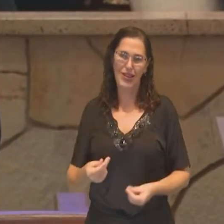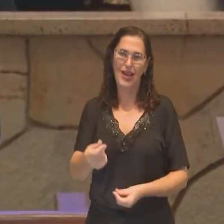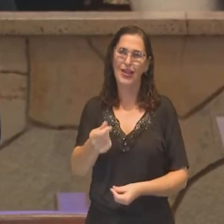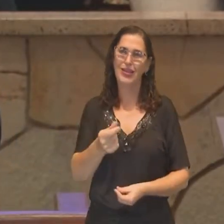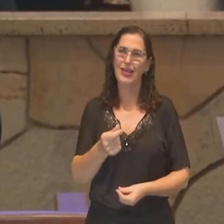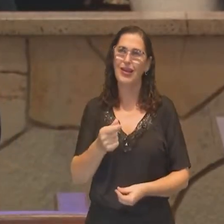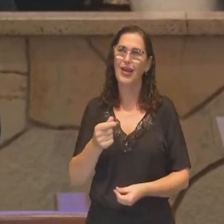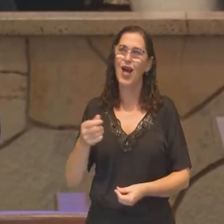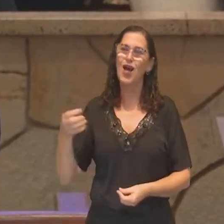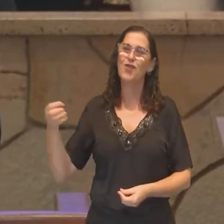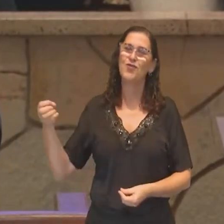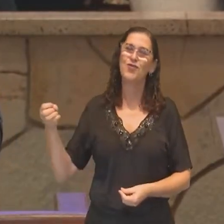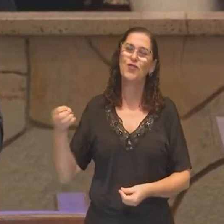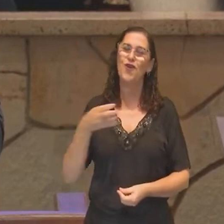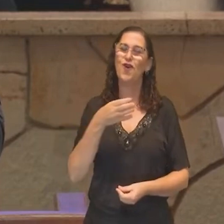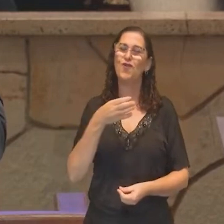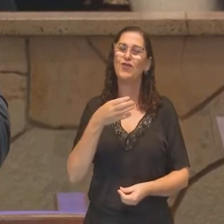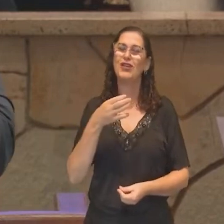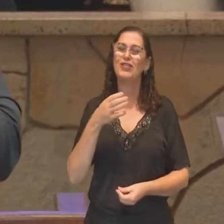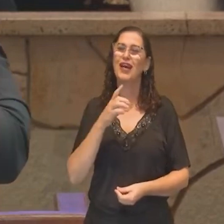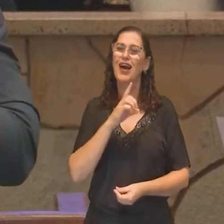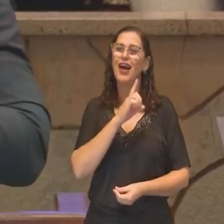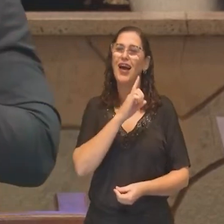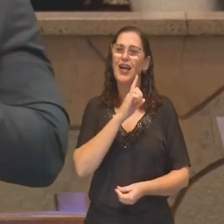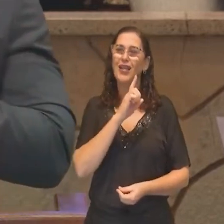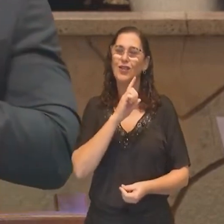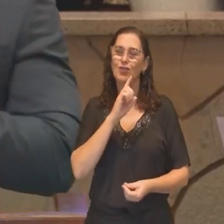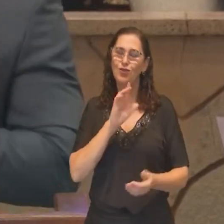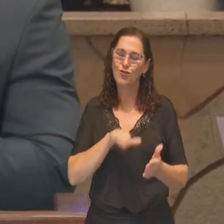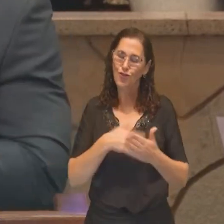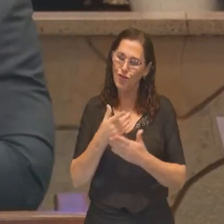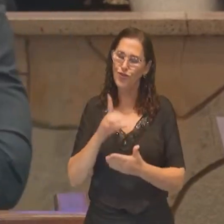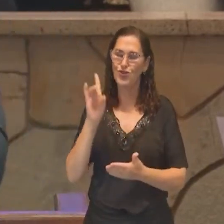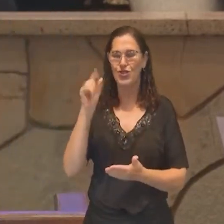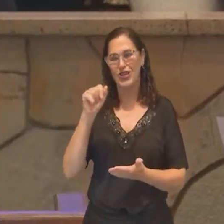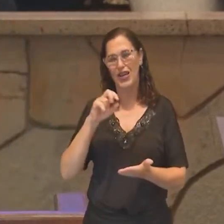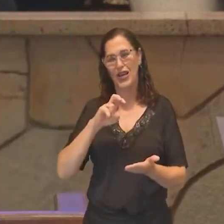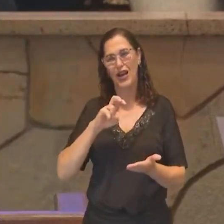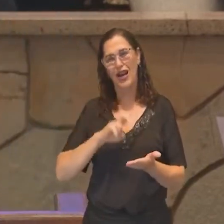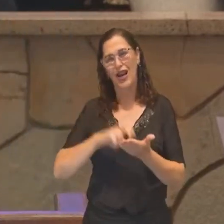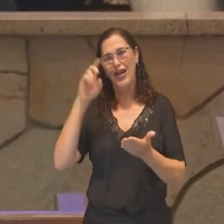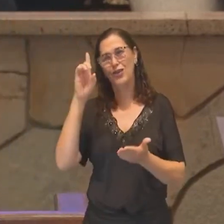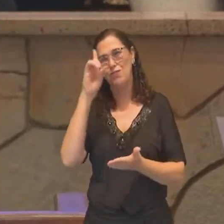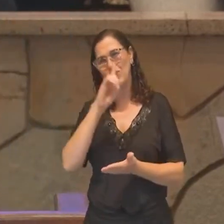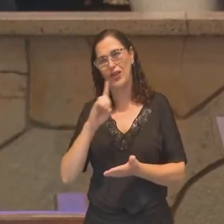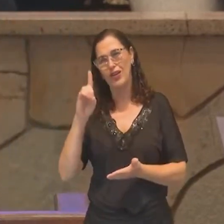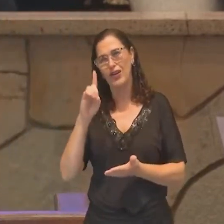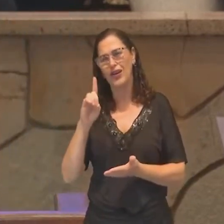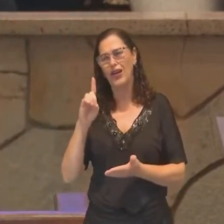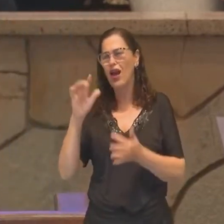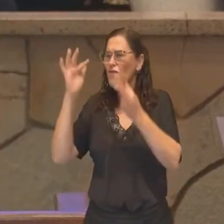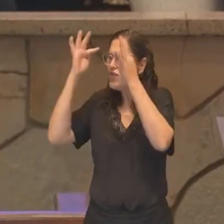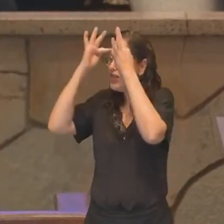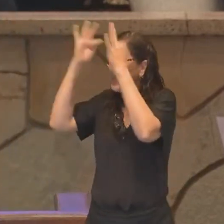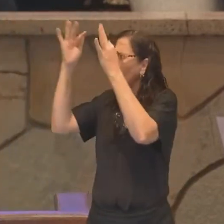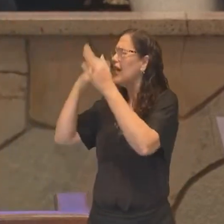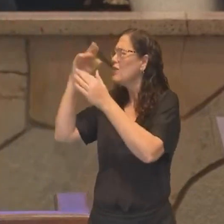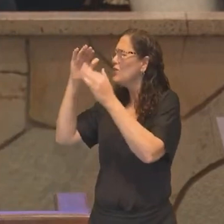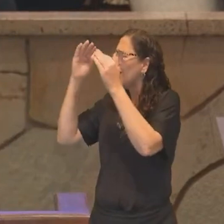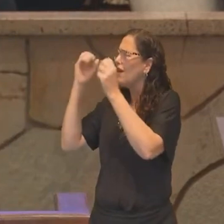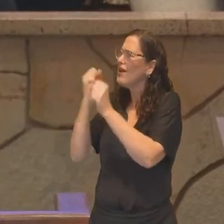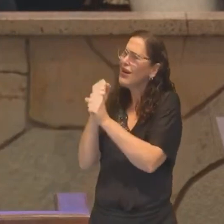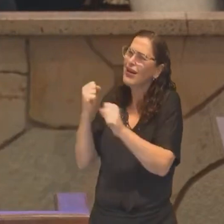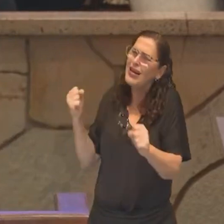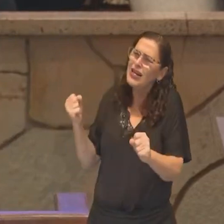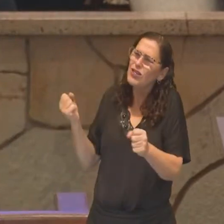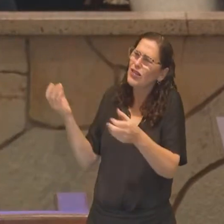São novas a cada manhã. Grande é a tua fidelidade, Senhor. Ele deseja